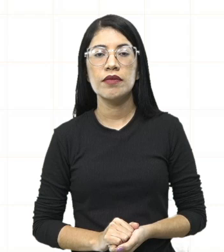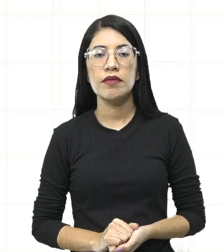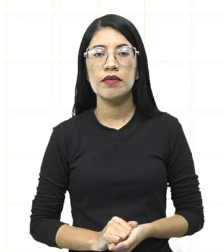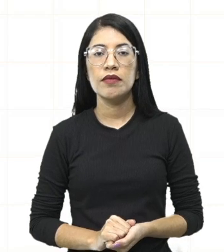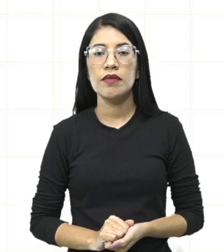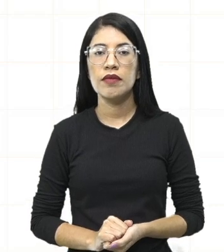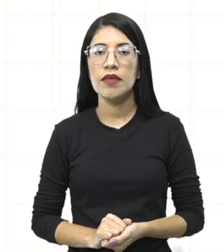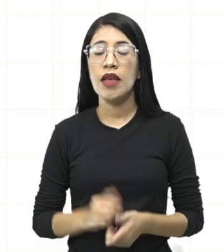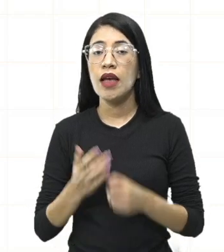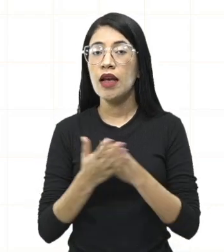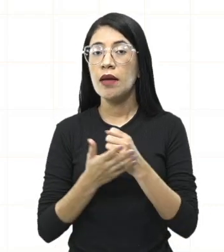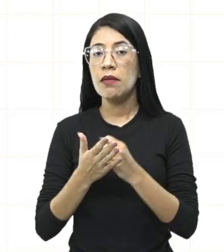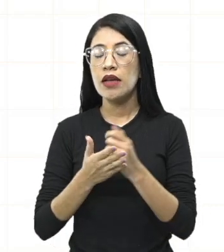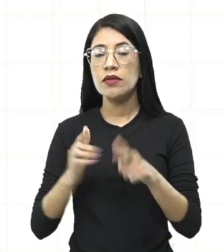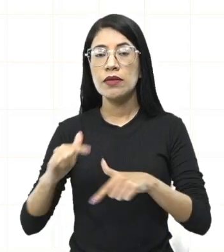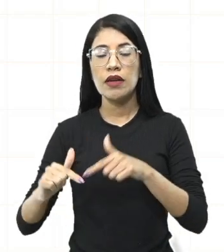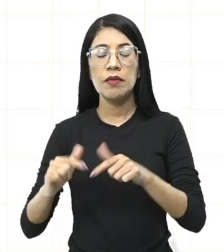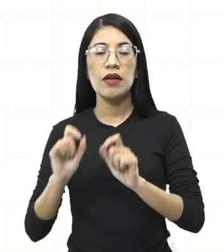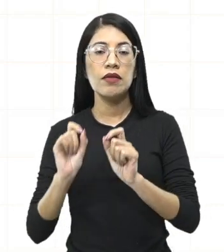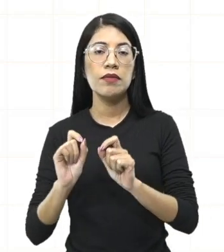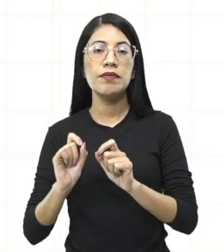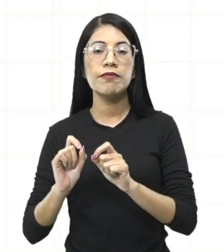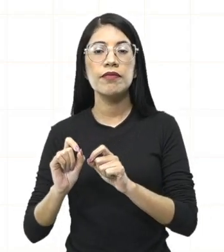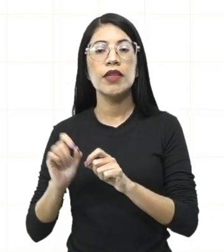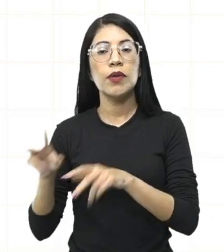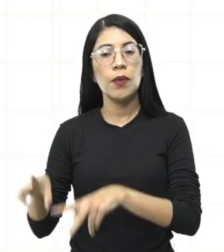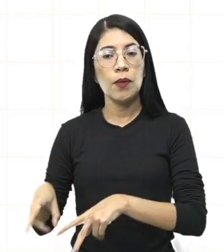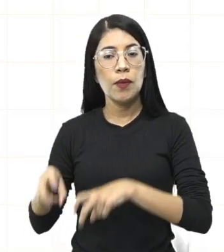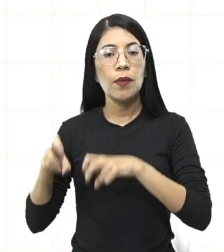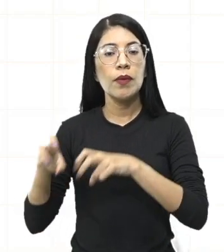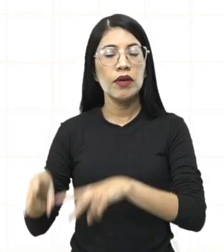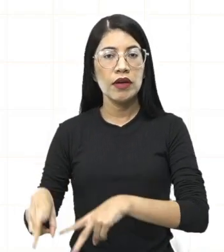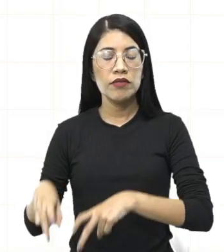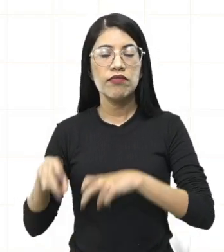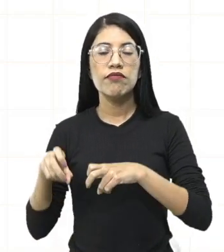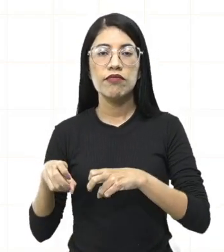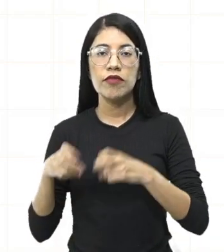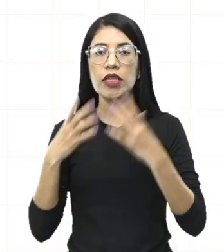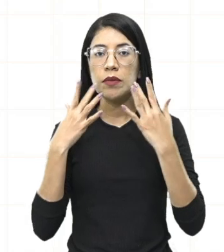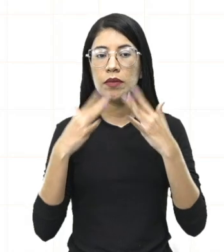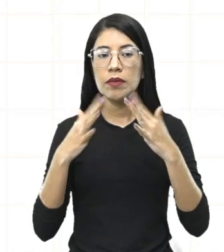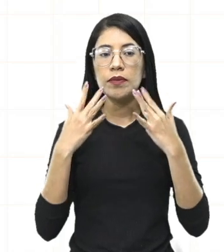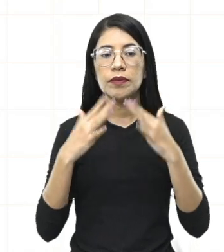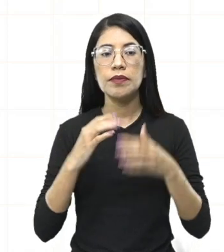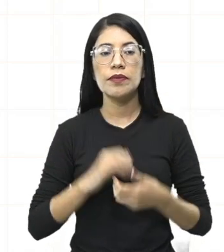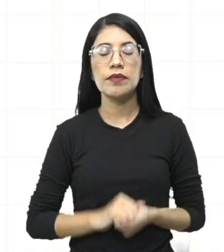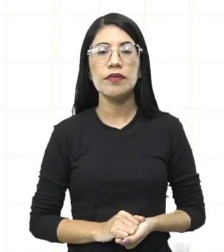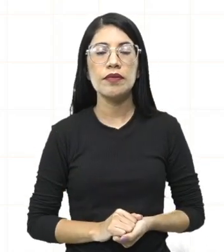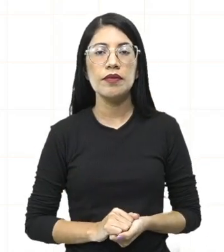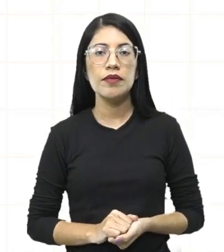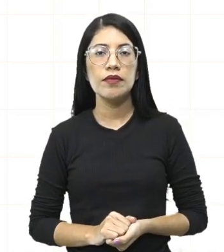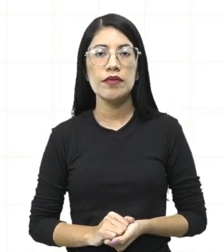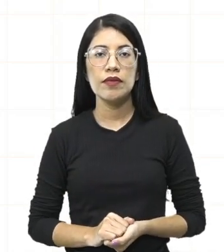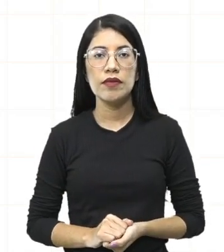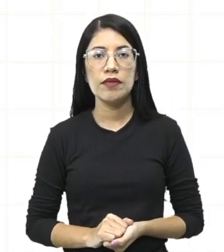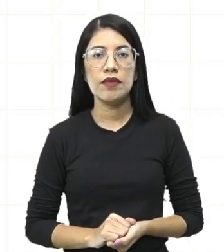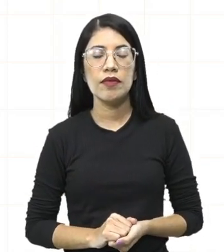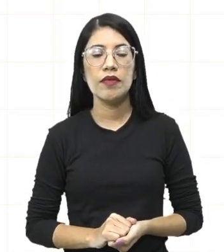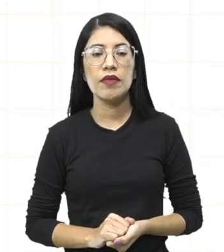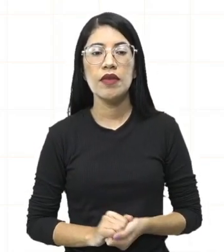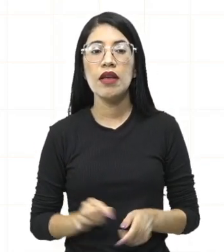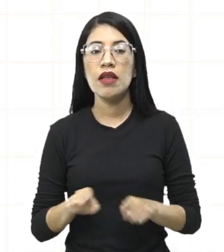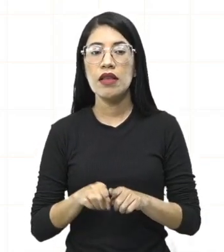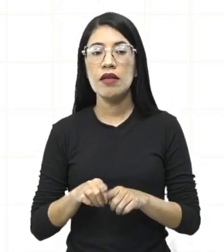né, baseadas nessa atividade aqui, olha, no extrativismo. E aí nós temos aqui